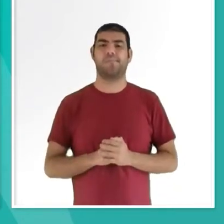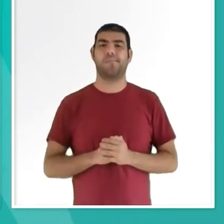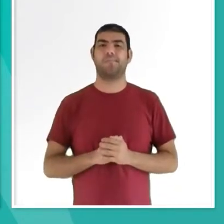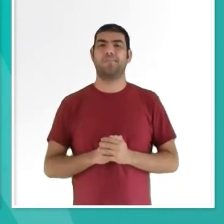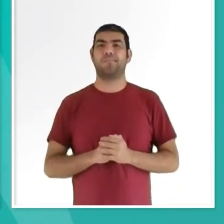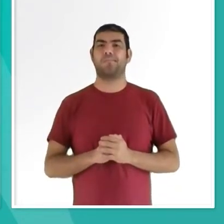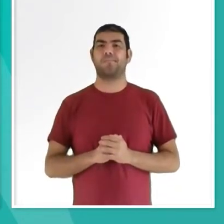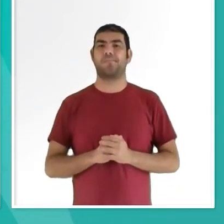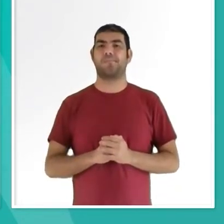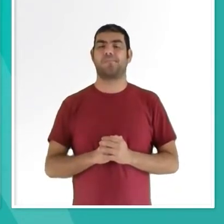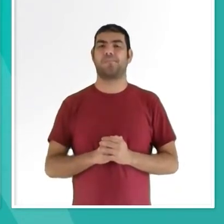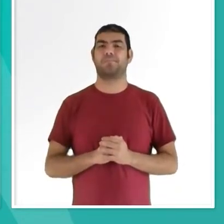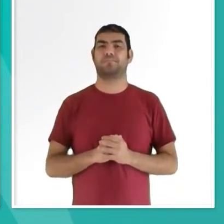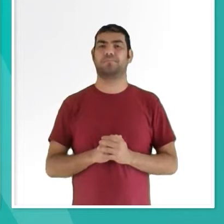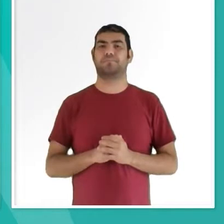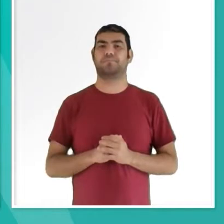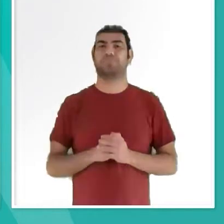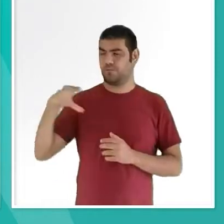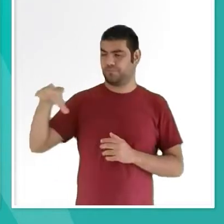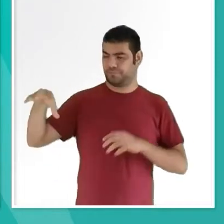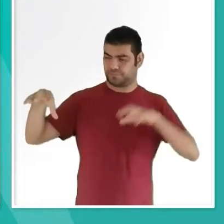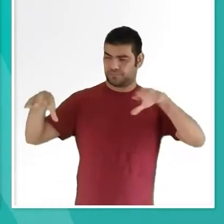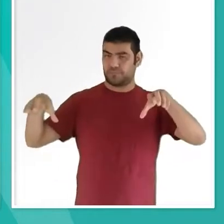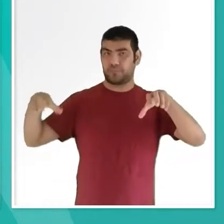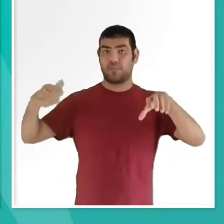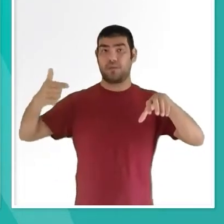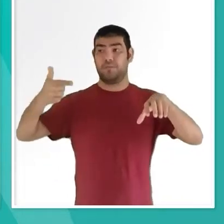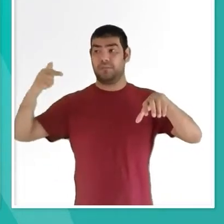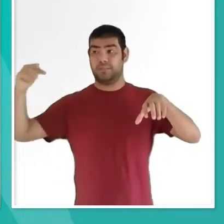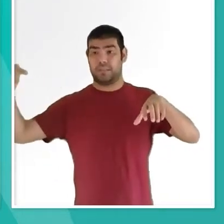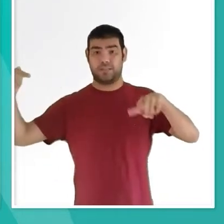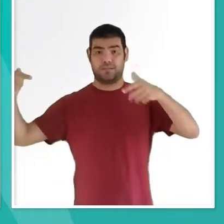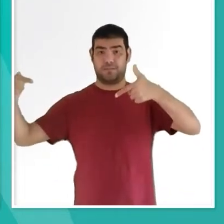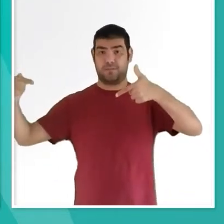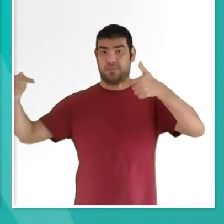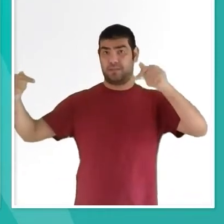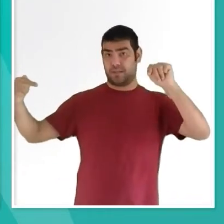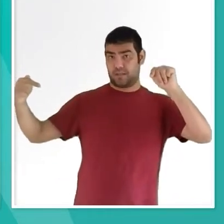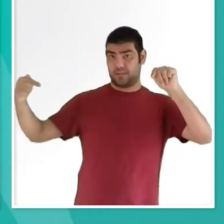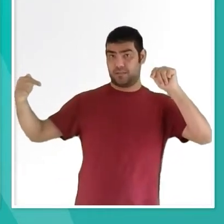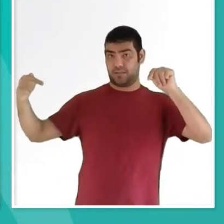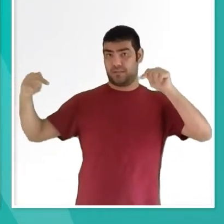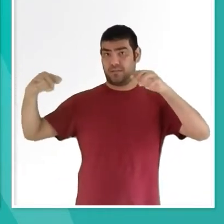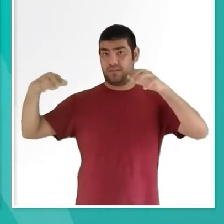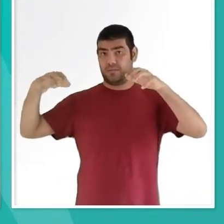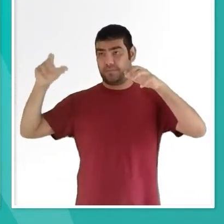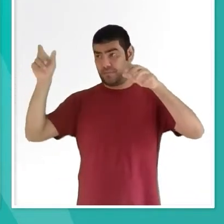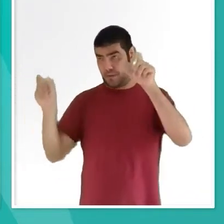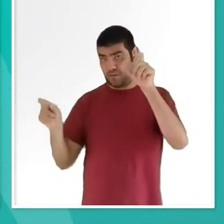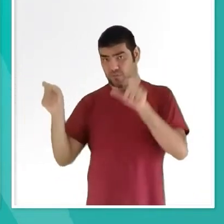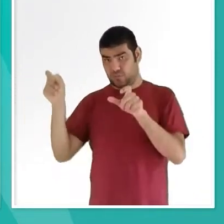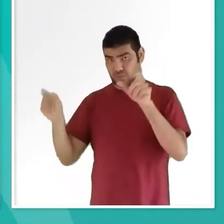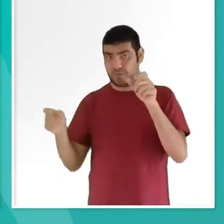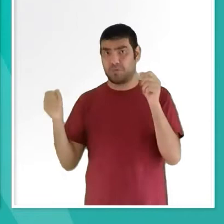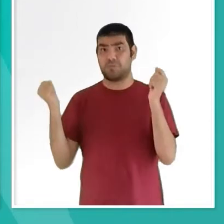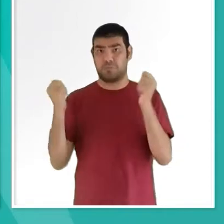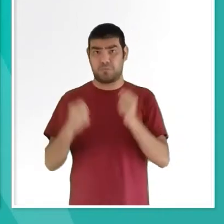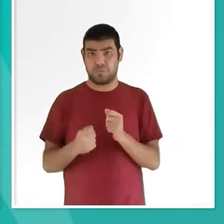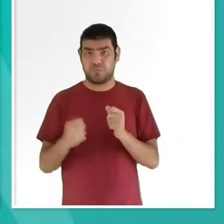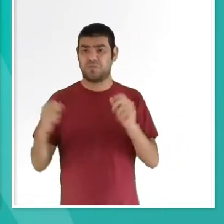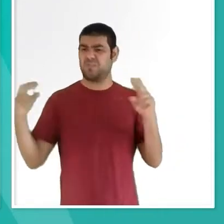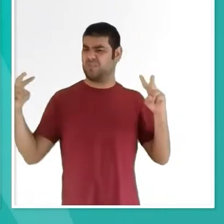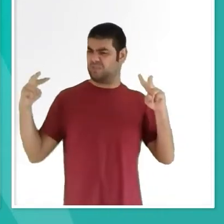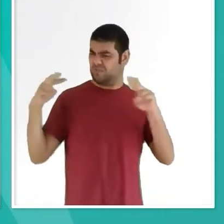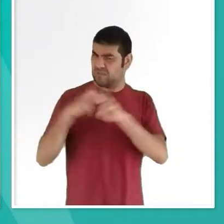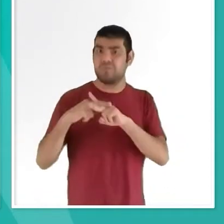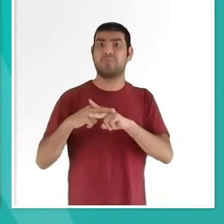com 27 jogadores cada lado. E era permitido qualquer tipo de agressão física para